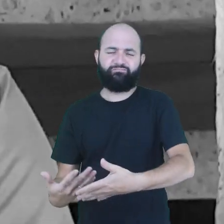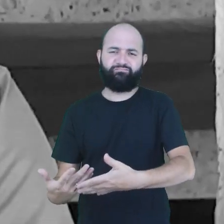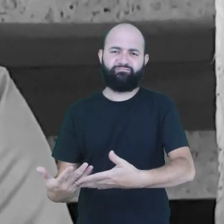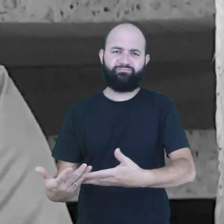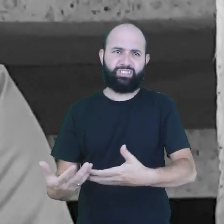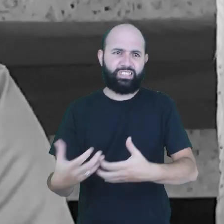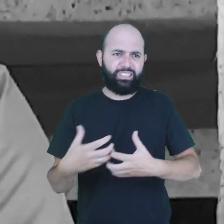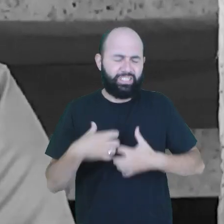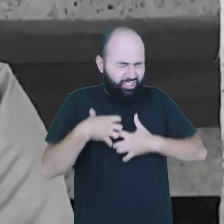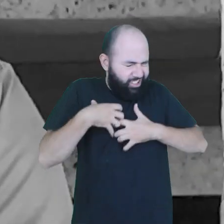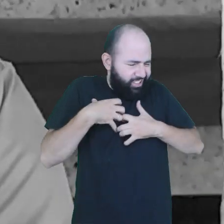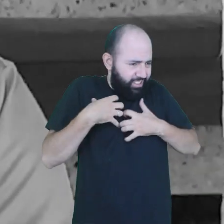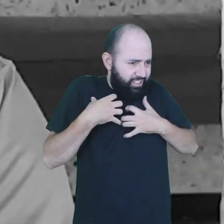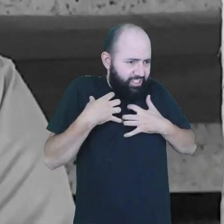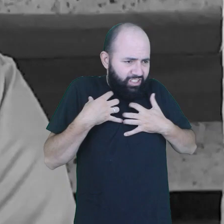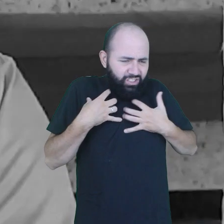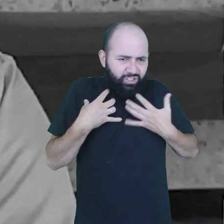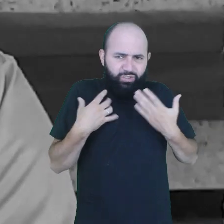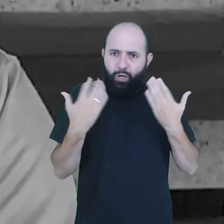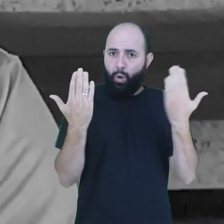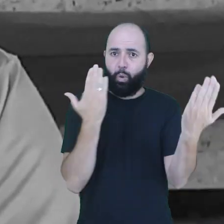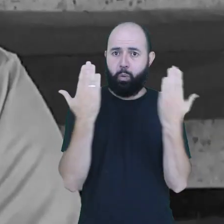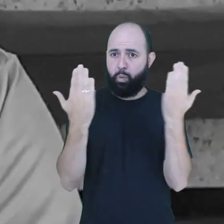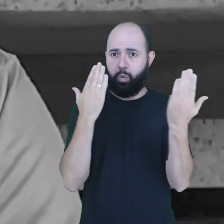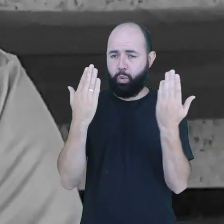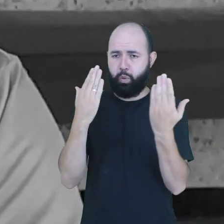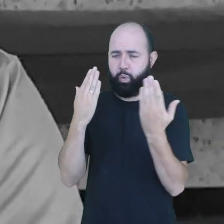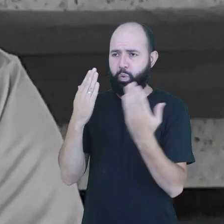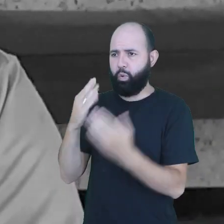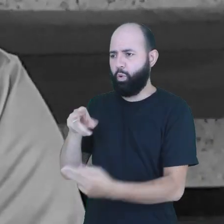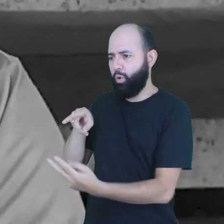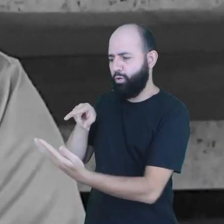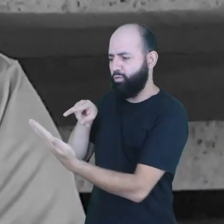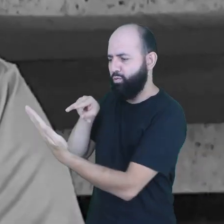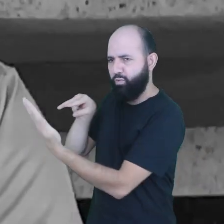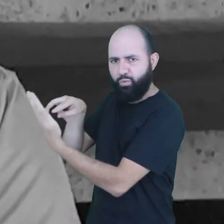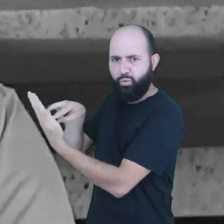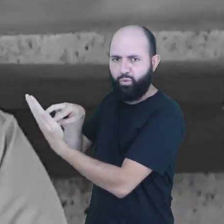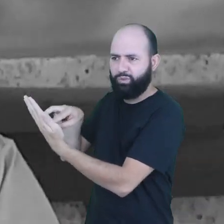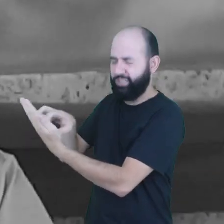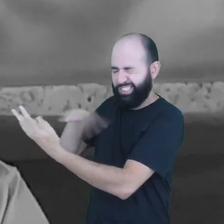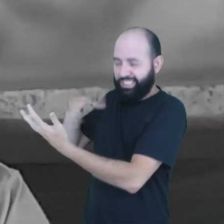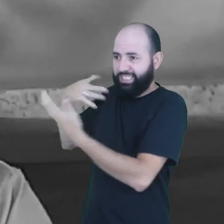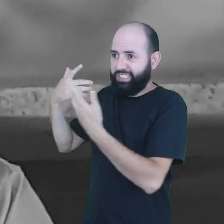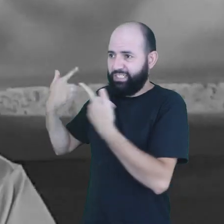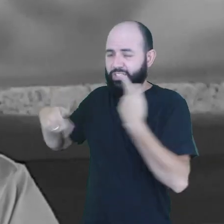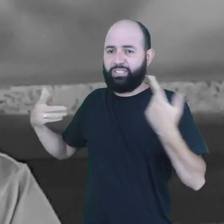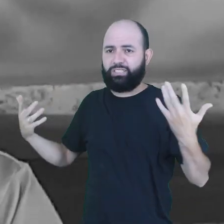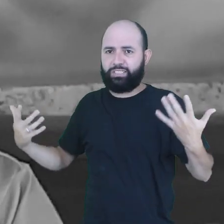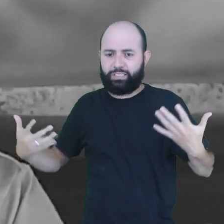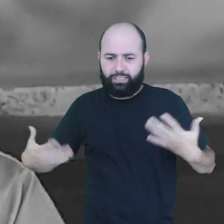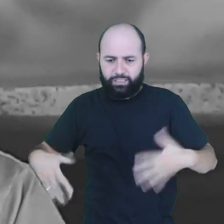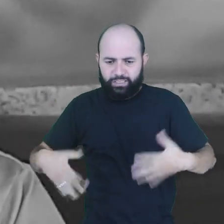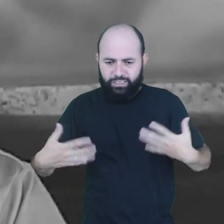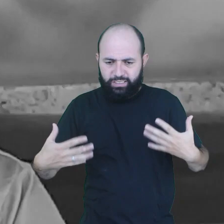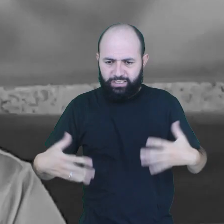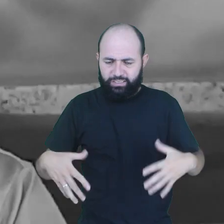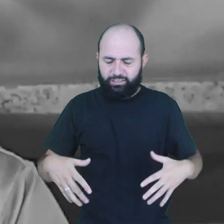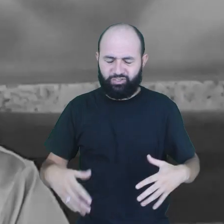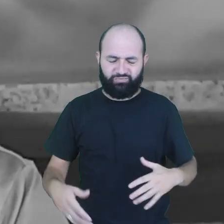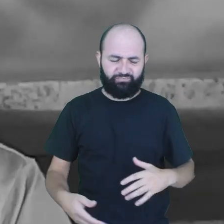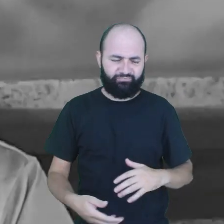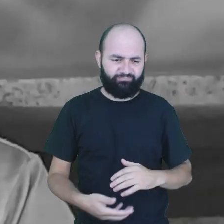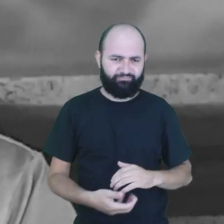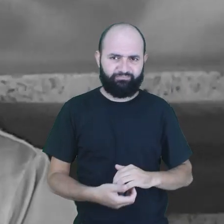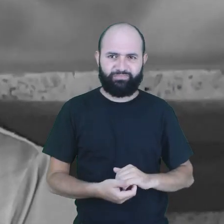Eu tomei um choque, como se eu tivesse colocado realmente o dedo numa tomada. Tomei um choque de